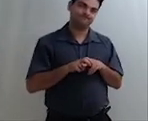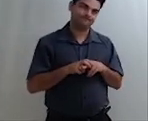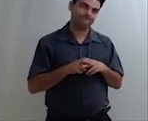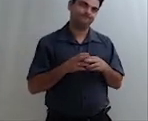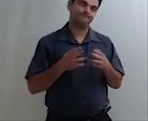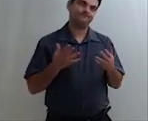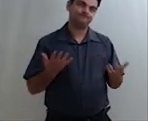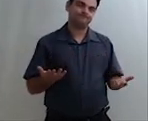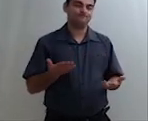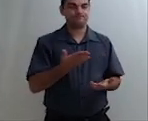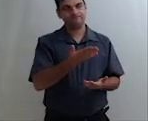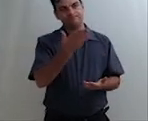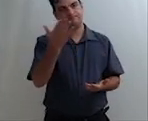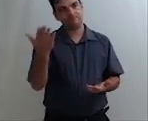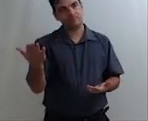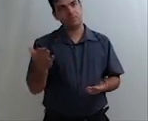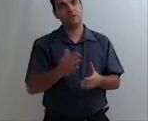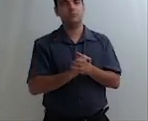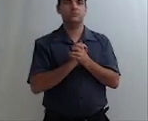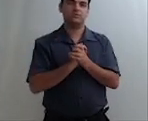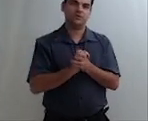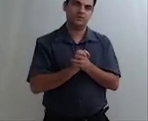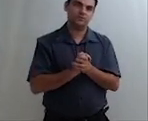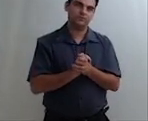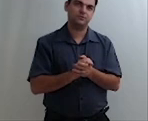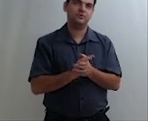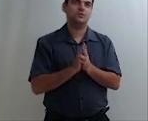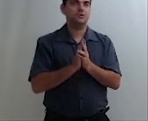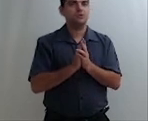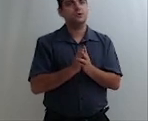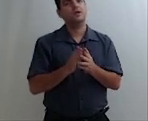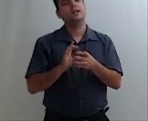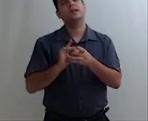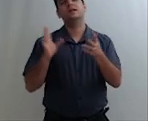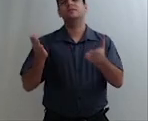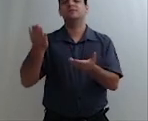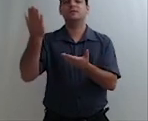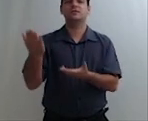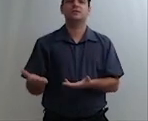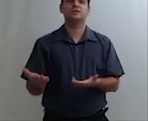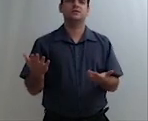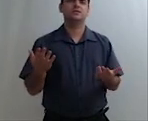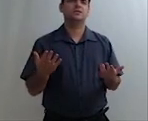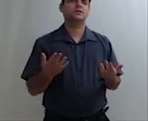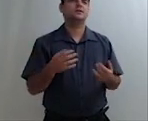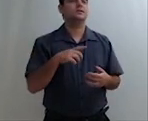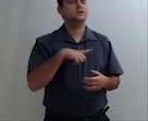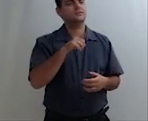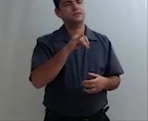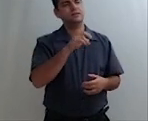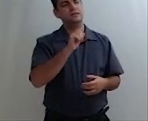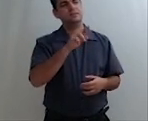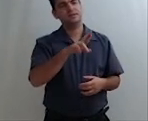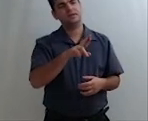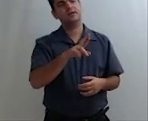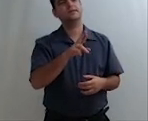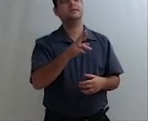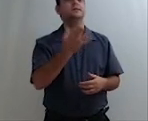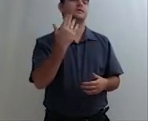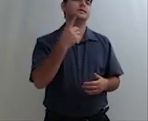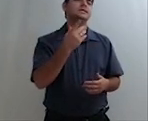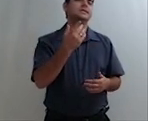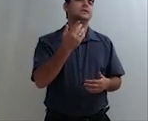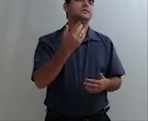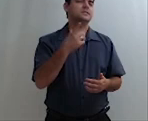requer né que seja confirmado a liminar que anteriormente havia sido deferida que está né